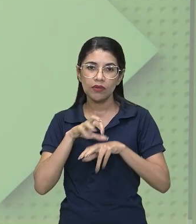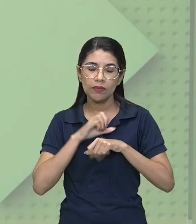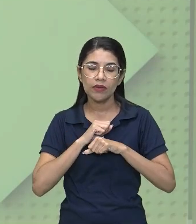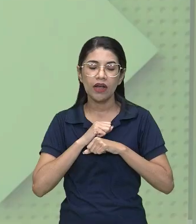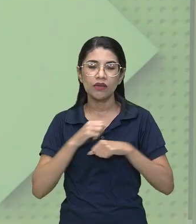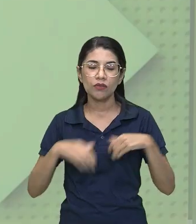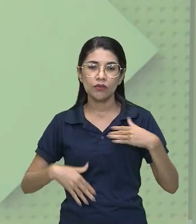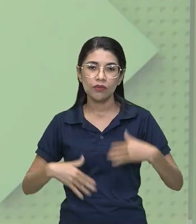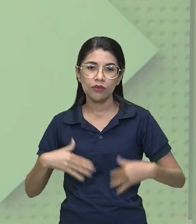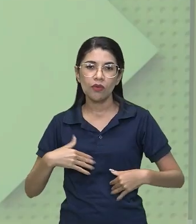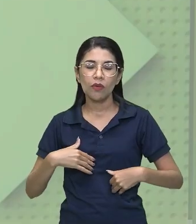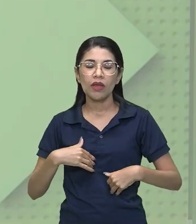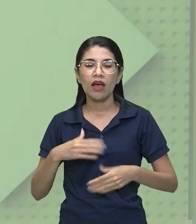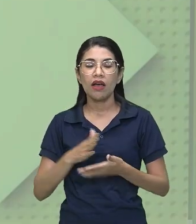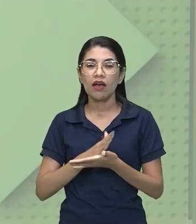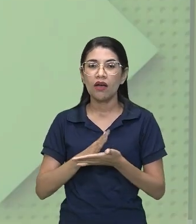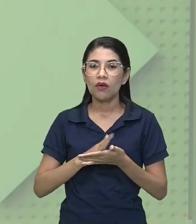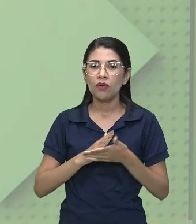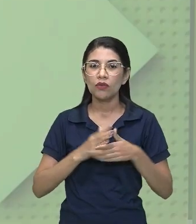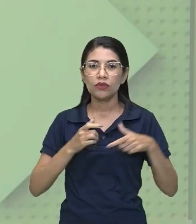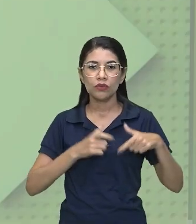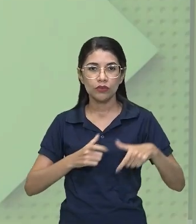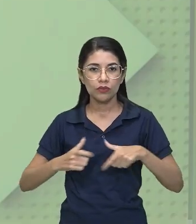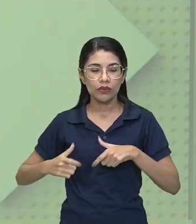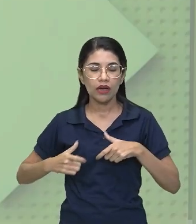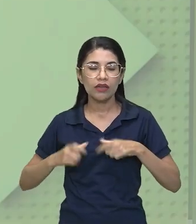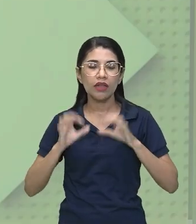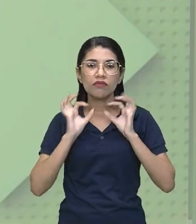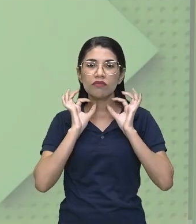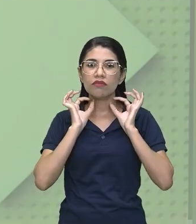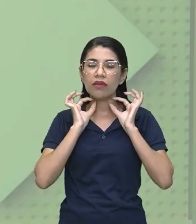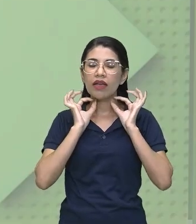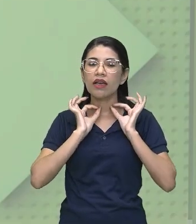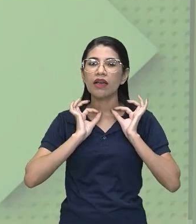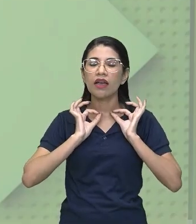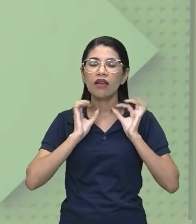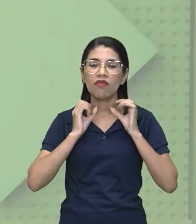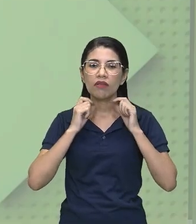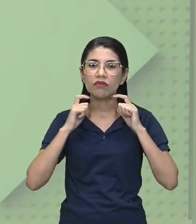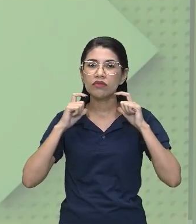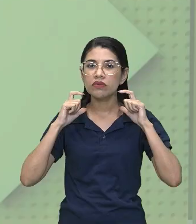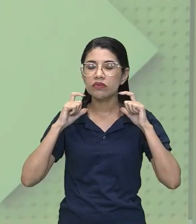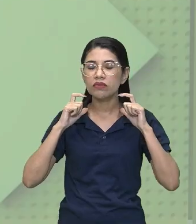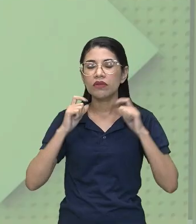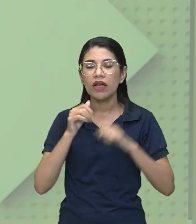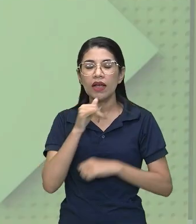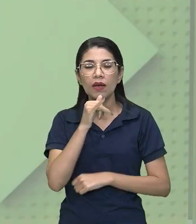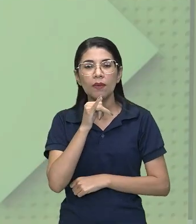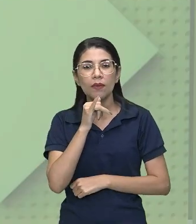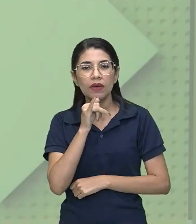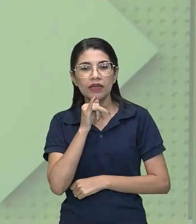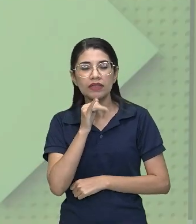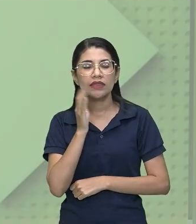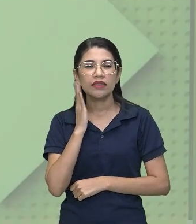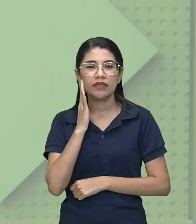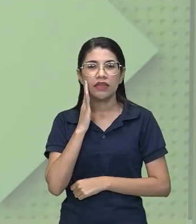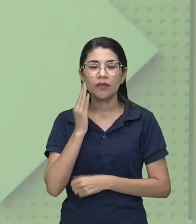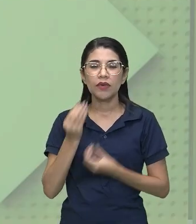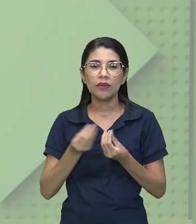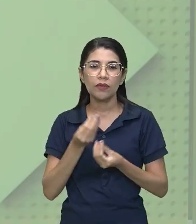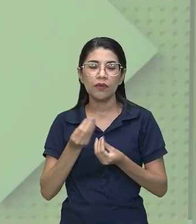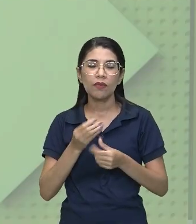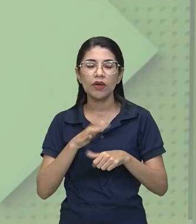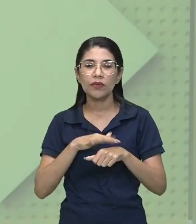corpo, essas partes elas aumentam de tamanho. Então, às vezes, a pessoa, por exemplo, sabe que tem uma